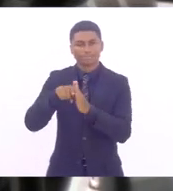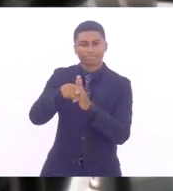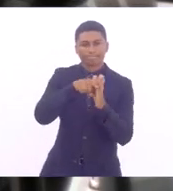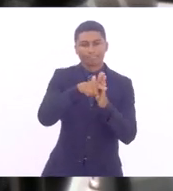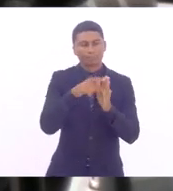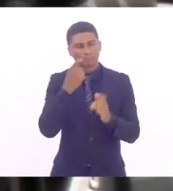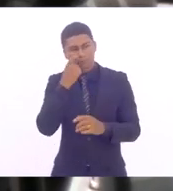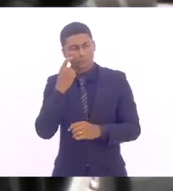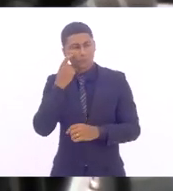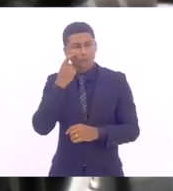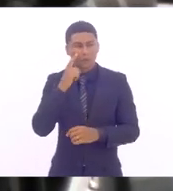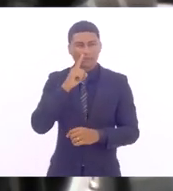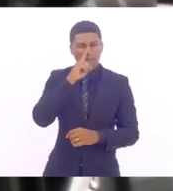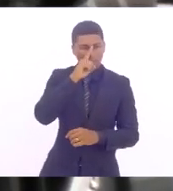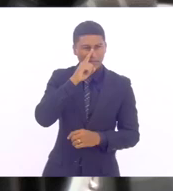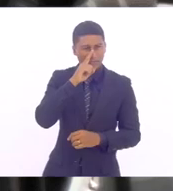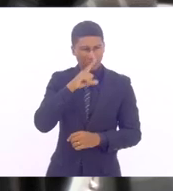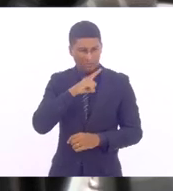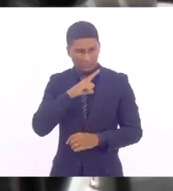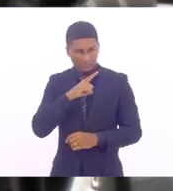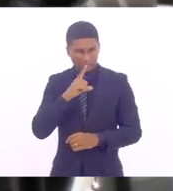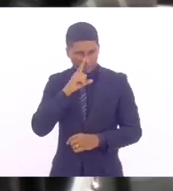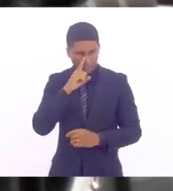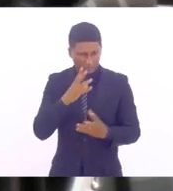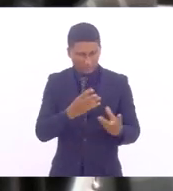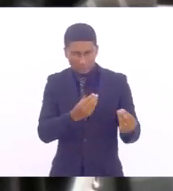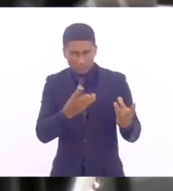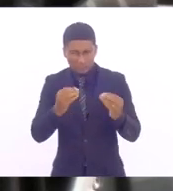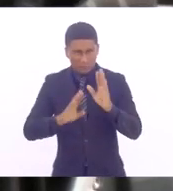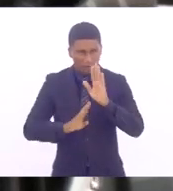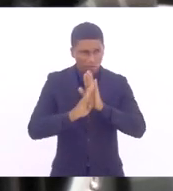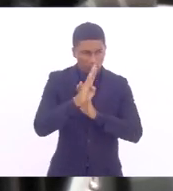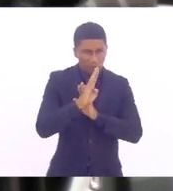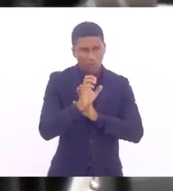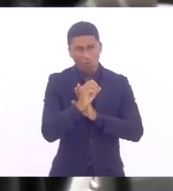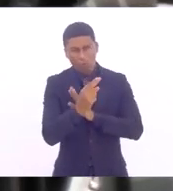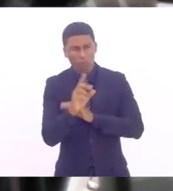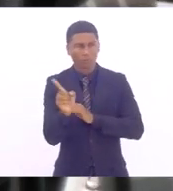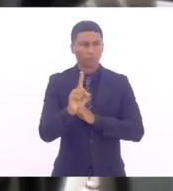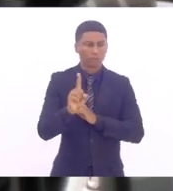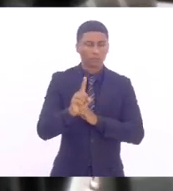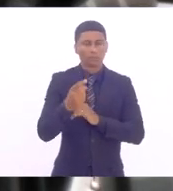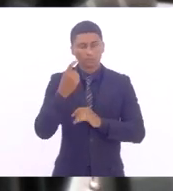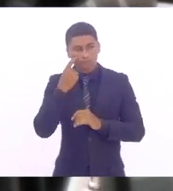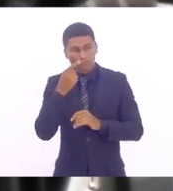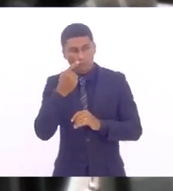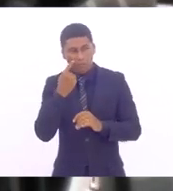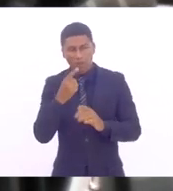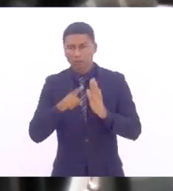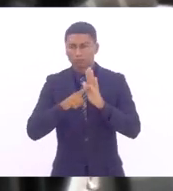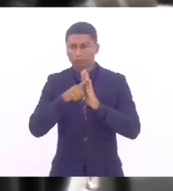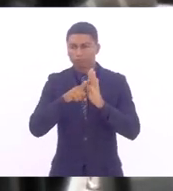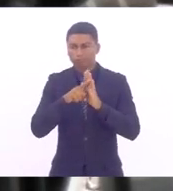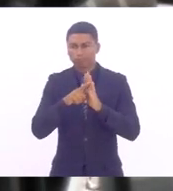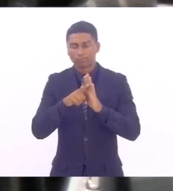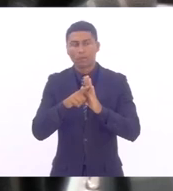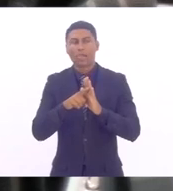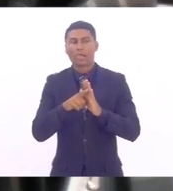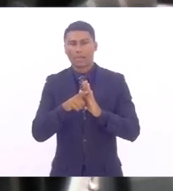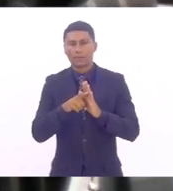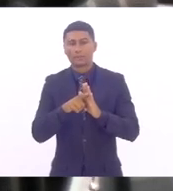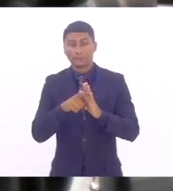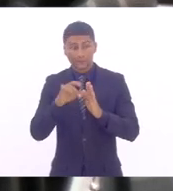de baixo até o alto risco, e, obviamente, de acordo com a sua classificação, um conjunto de ações